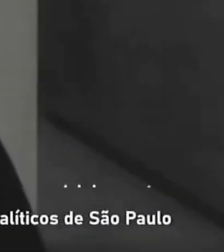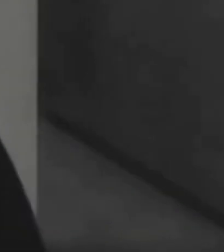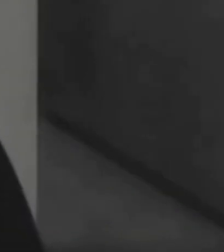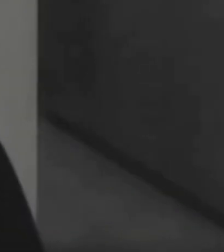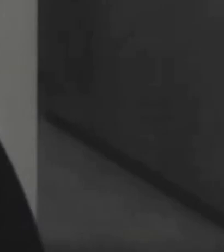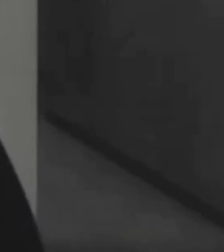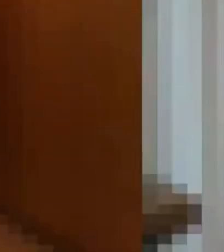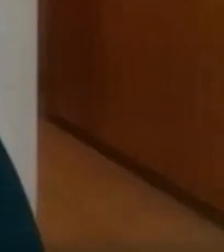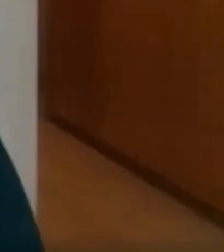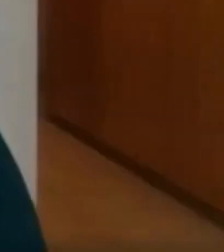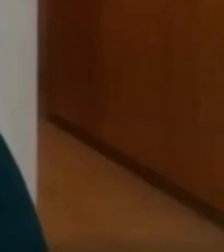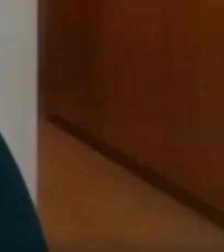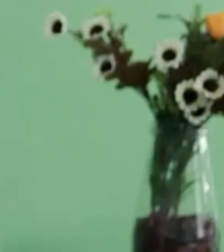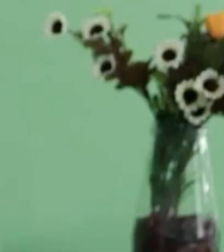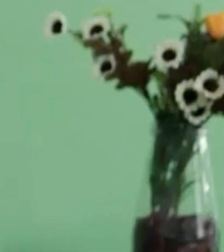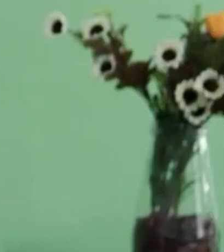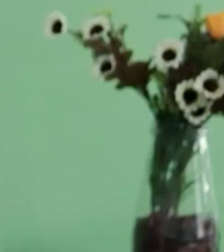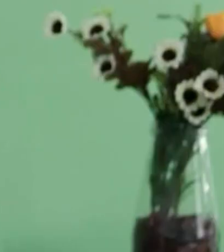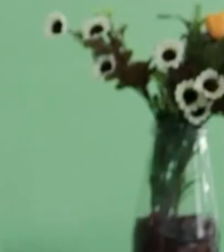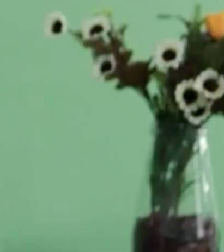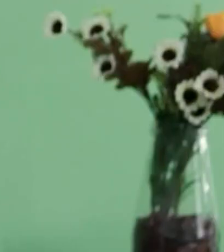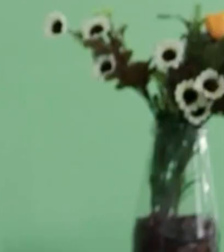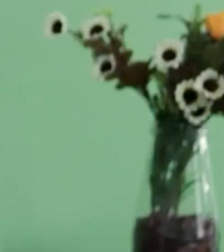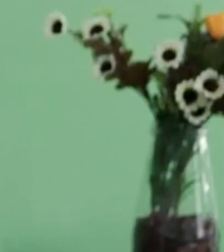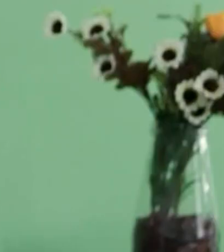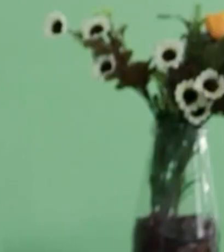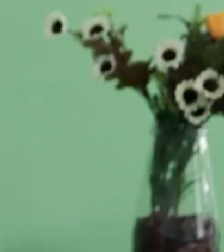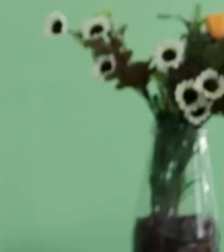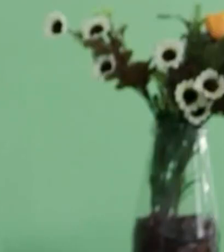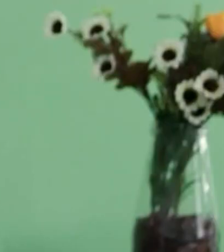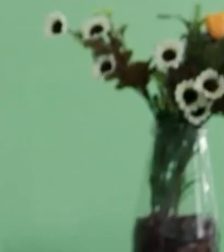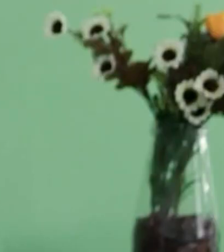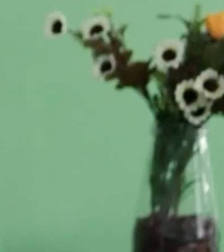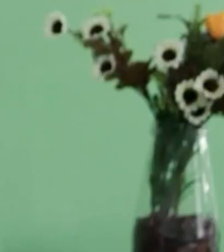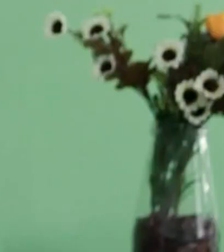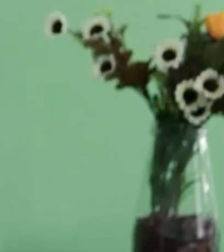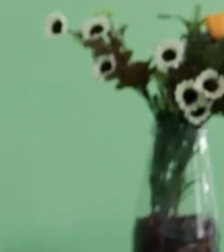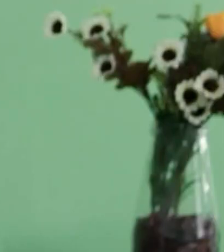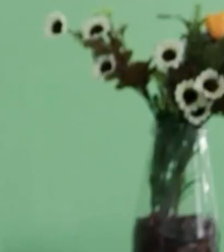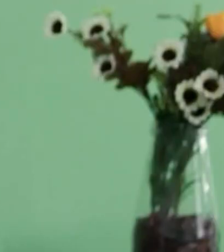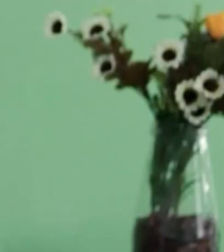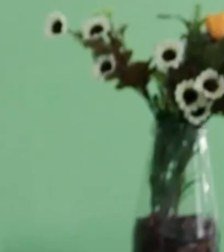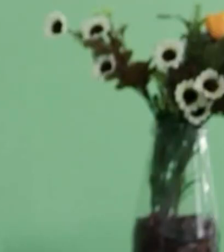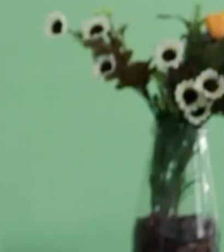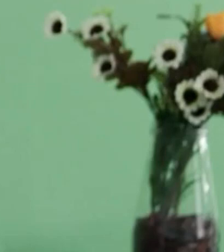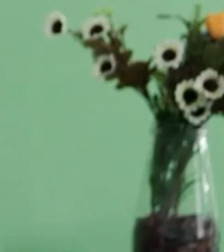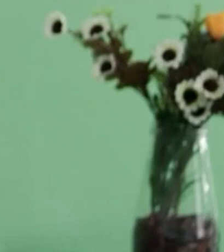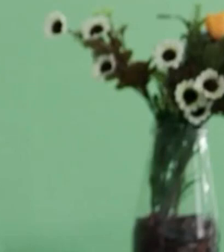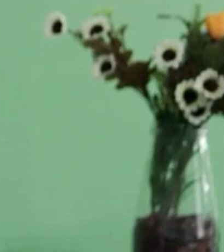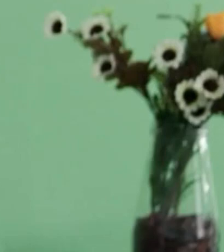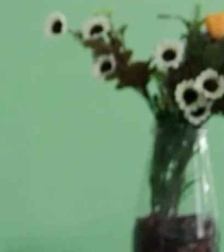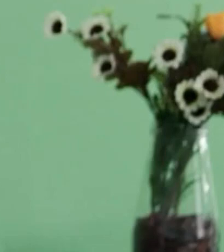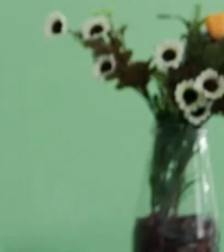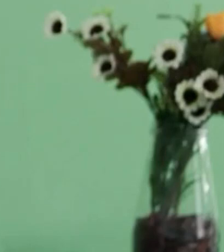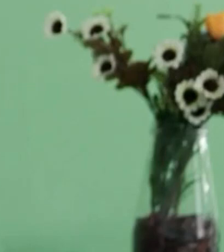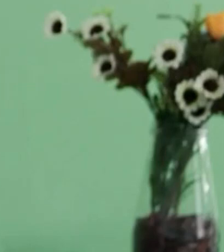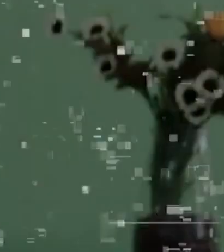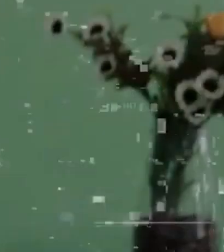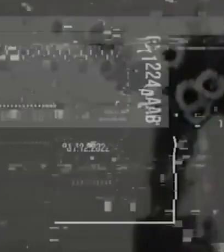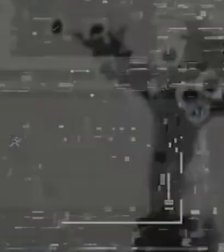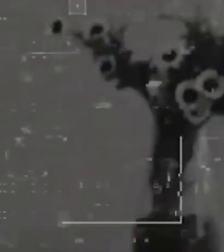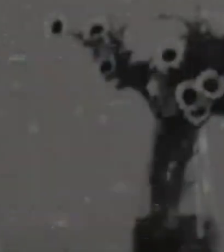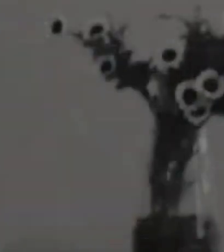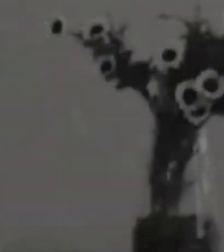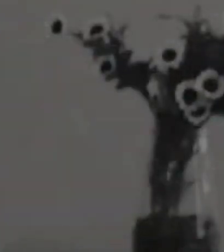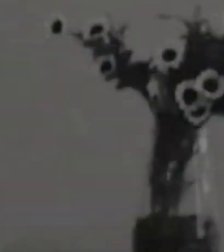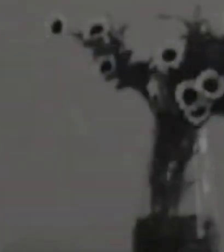Isso eu estou falando em termos gerais. Ter um professor só, você consegue se aproximar mais do aluno, saber mais do